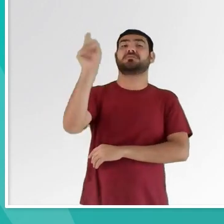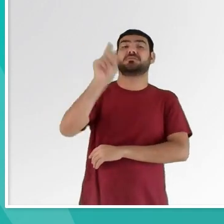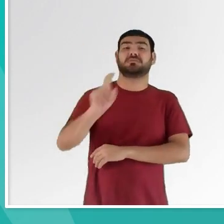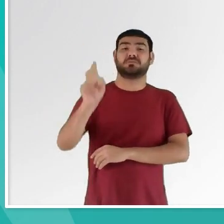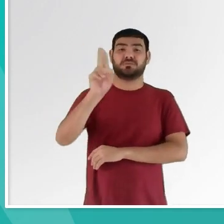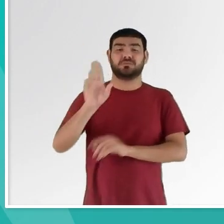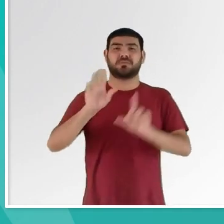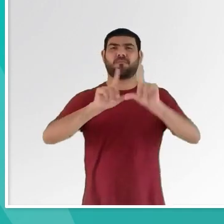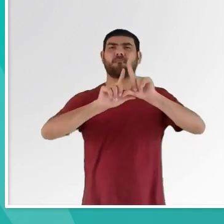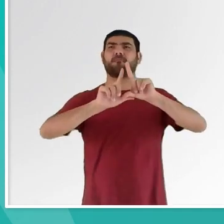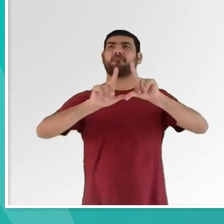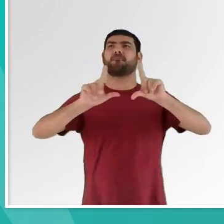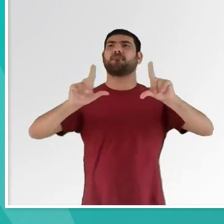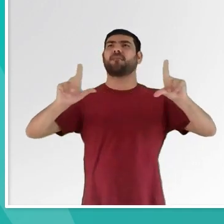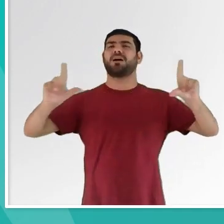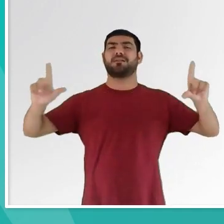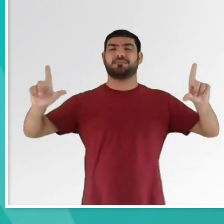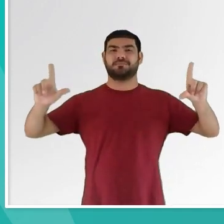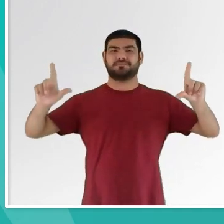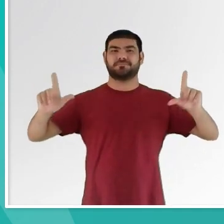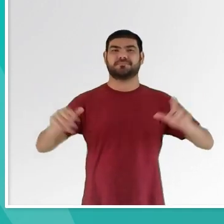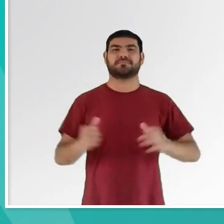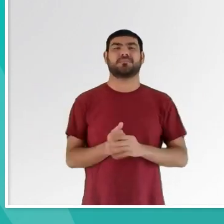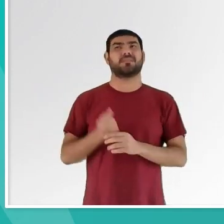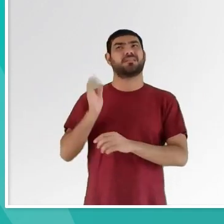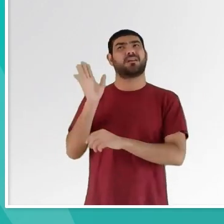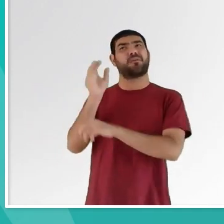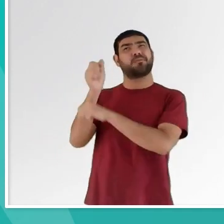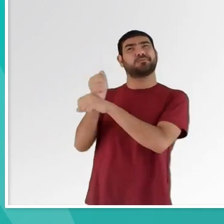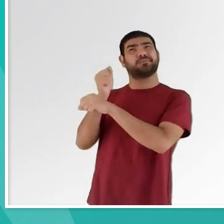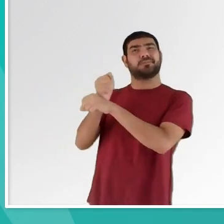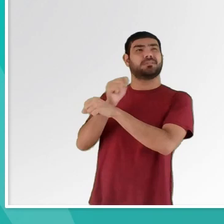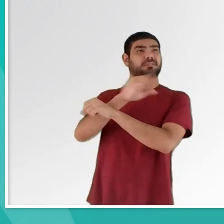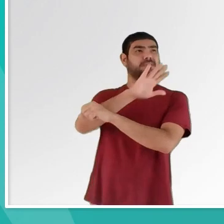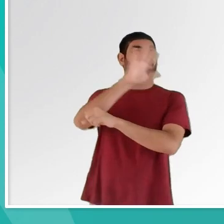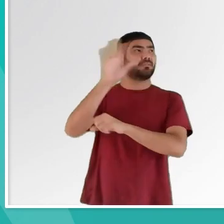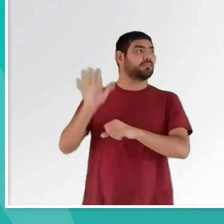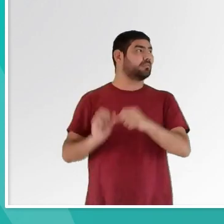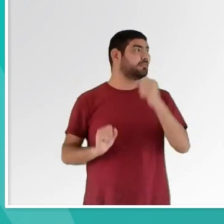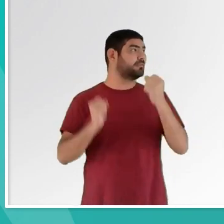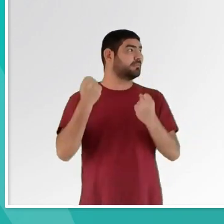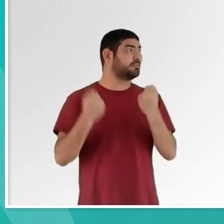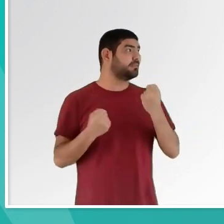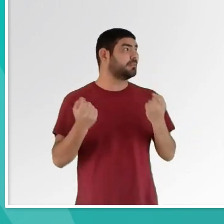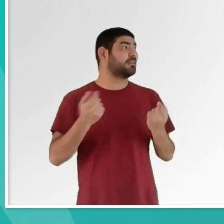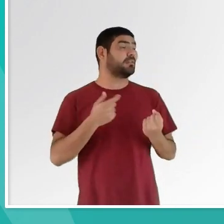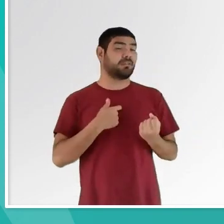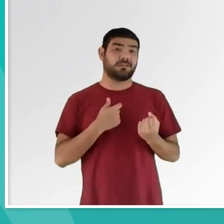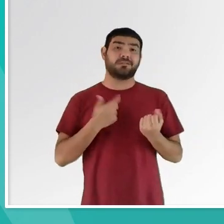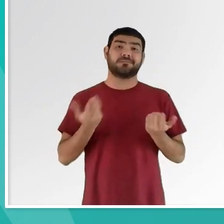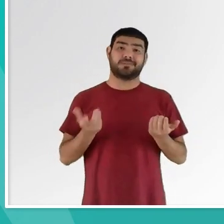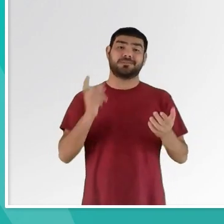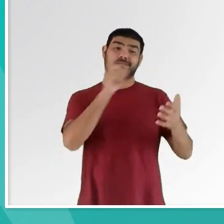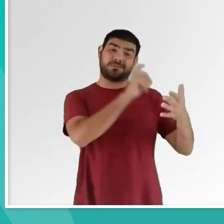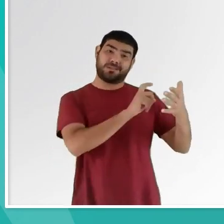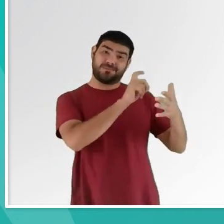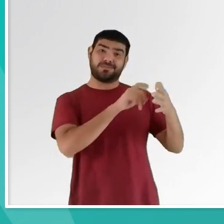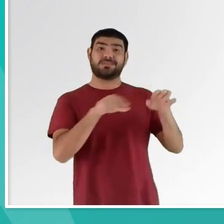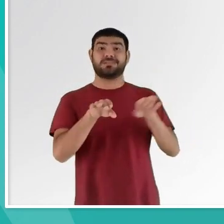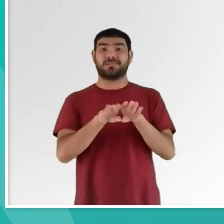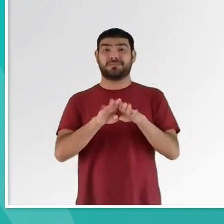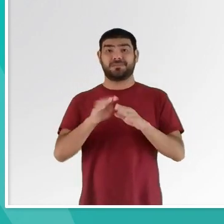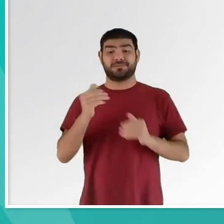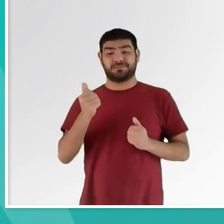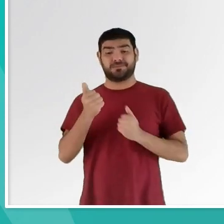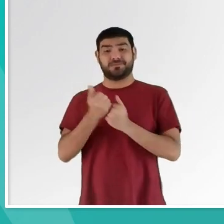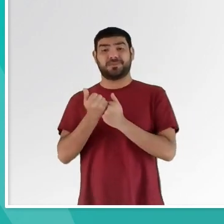que já foi construída pelo homem, industrializada, e eu faço o meu grafite também. O meu suporte vai ser a parede,